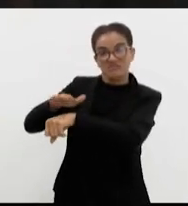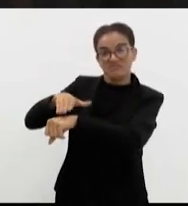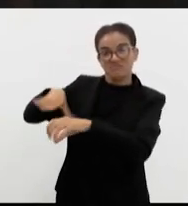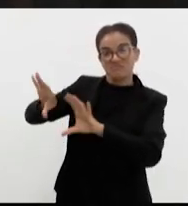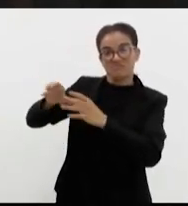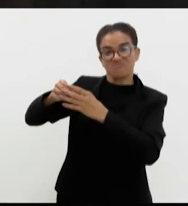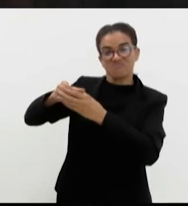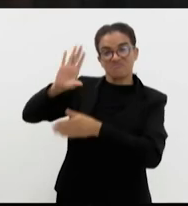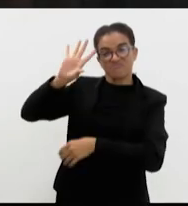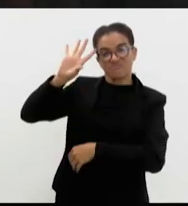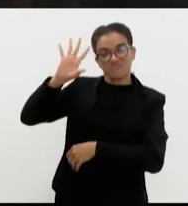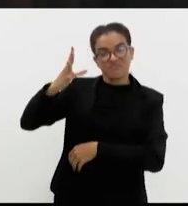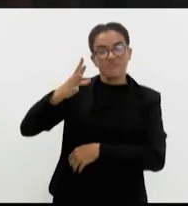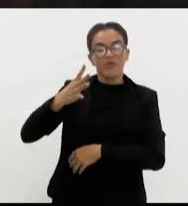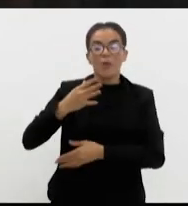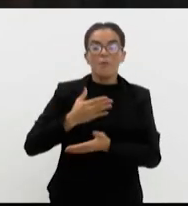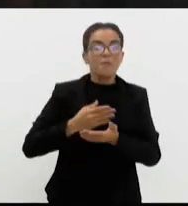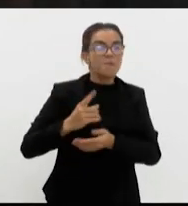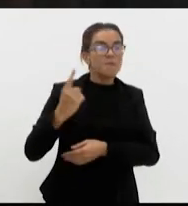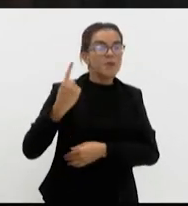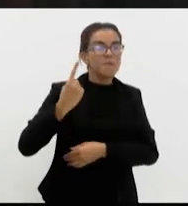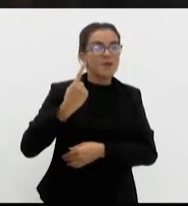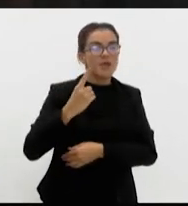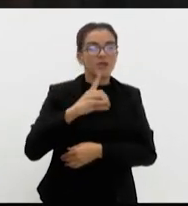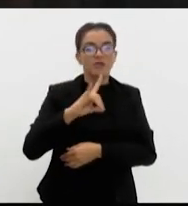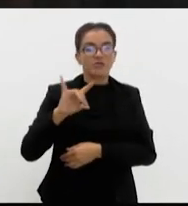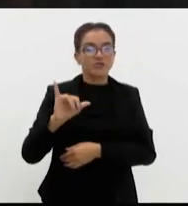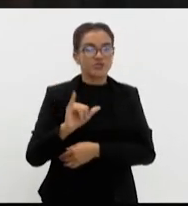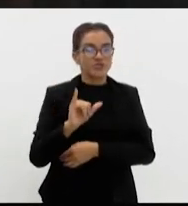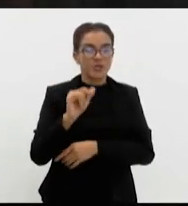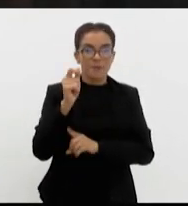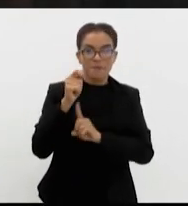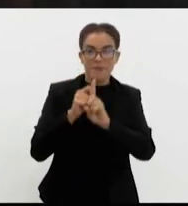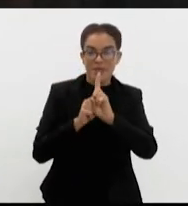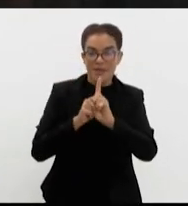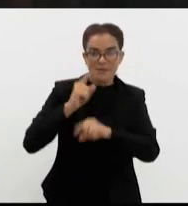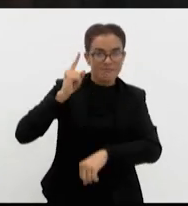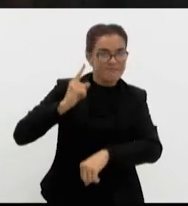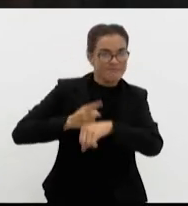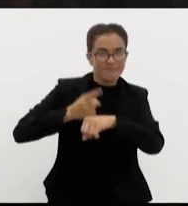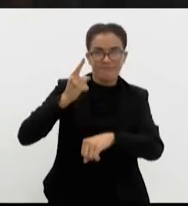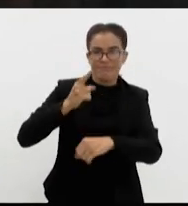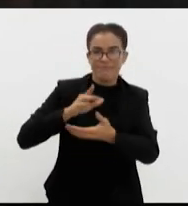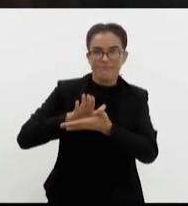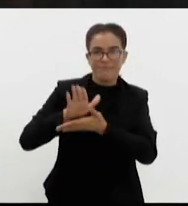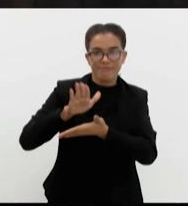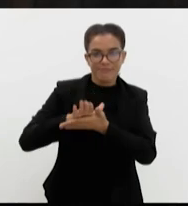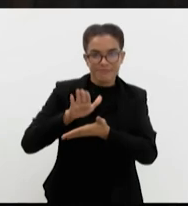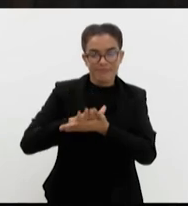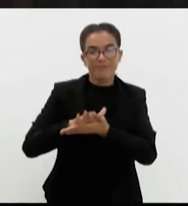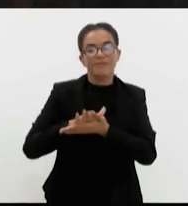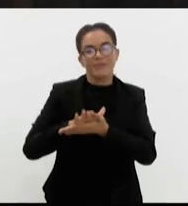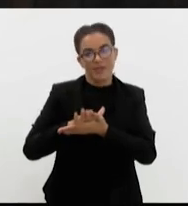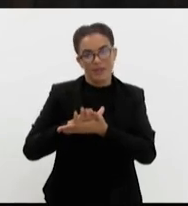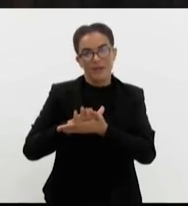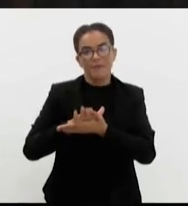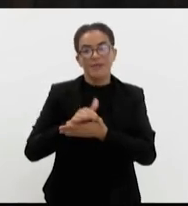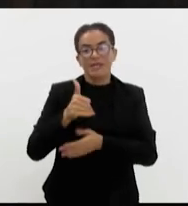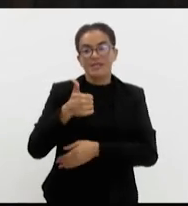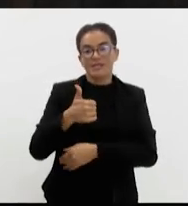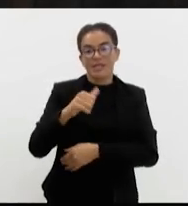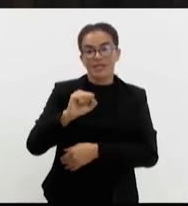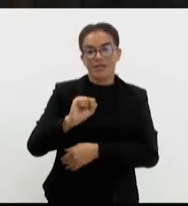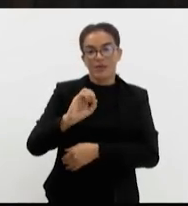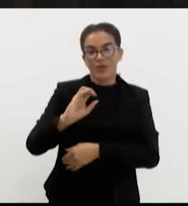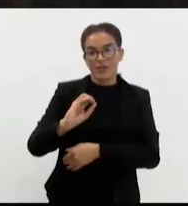decidirem a partir do primeiro dia útil do mês imediatamente posterior ao período de vacância de 180